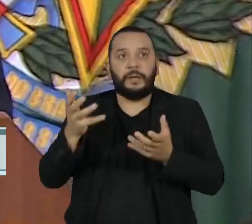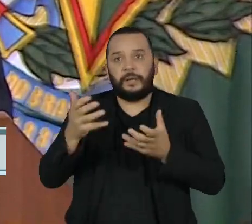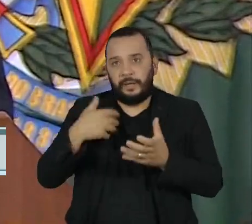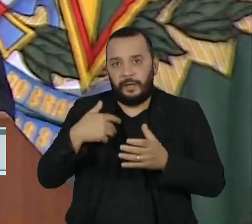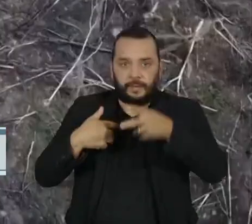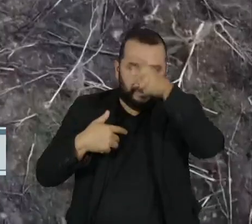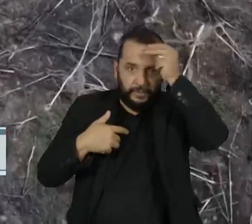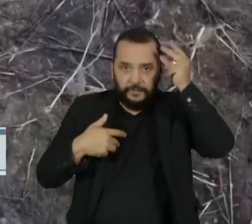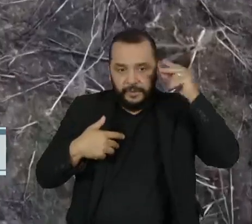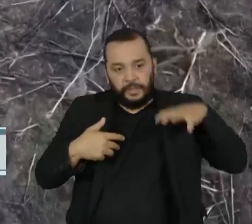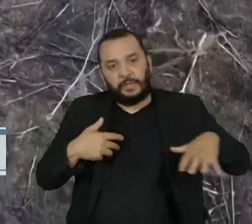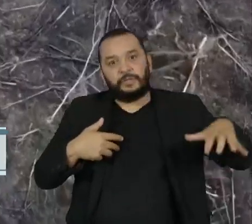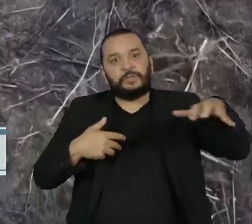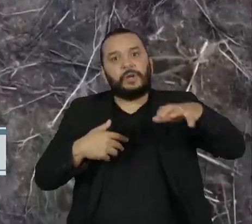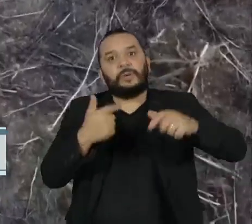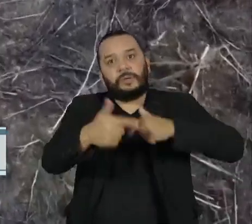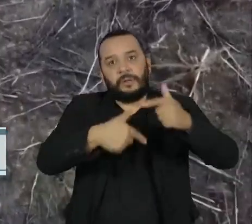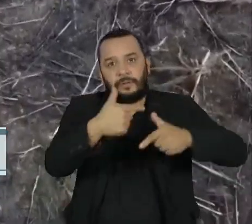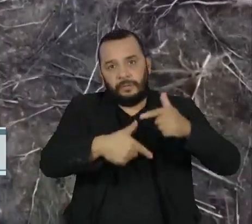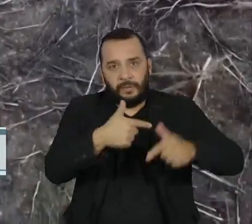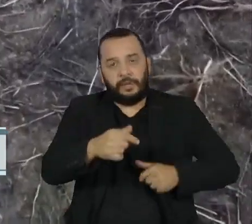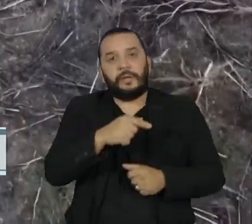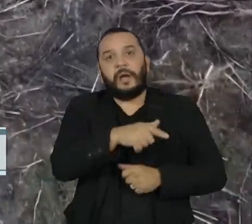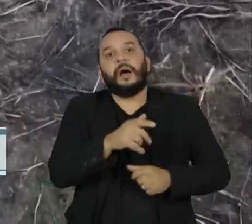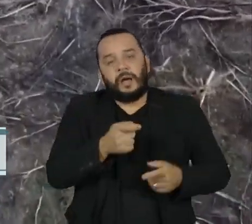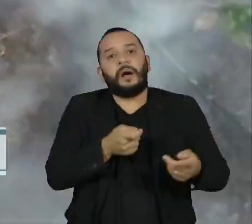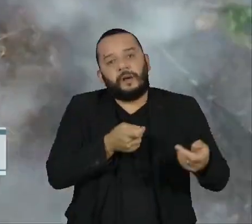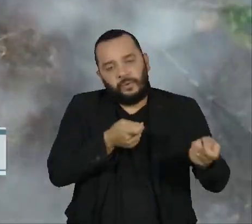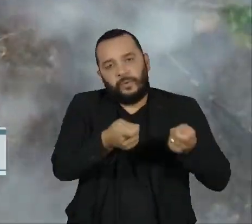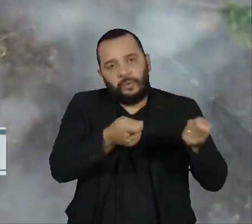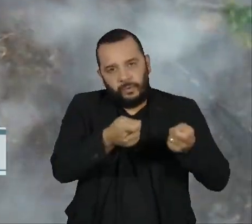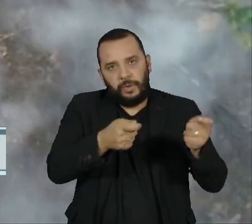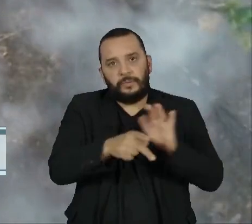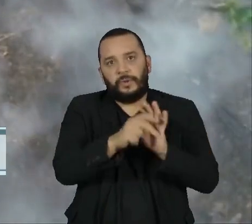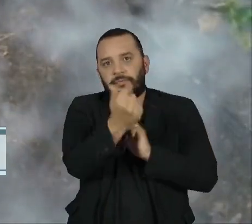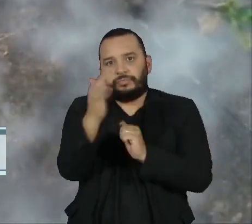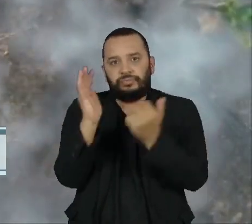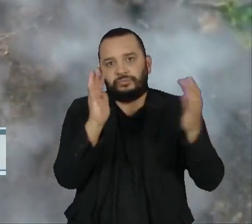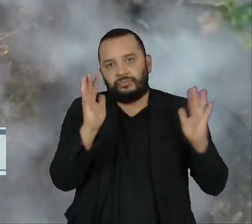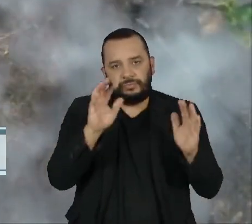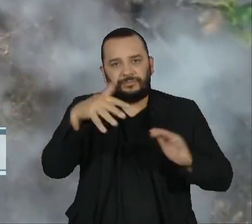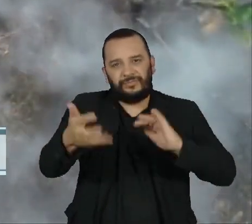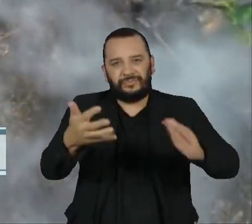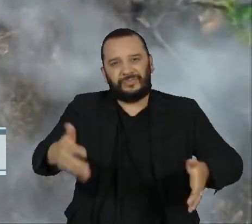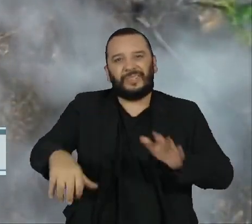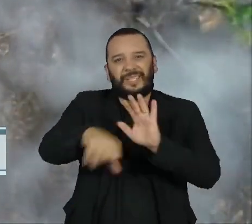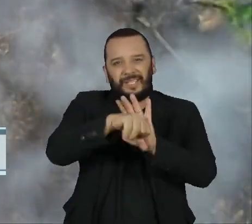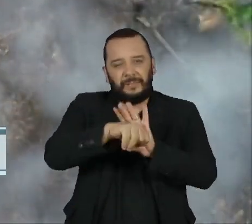prefeitos da região que trabalharem para conter o desmatamento legal e assim evitar queimadas em seus municípios